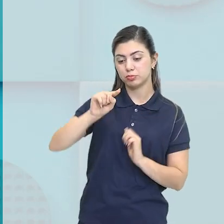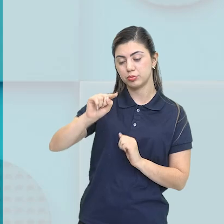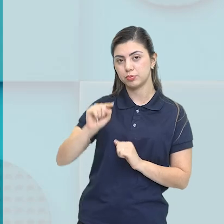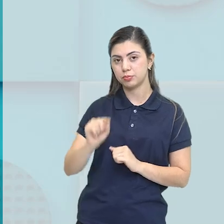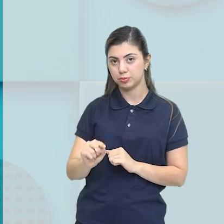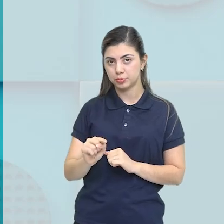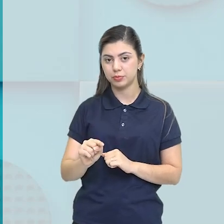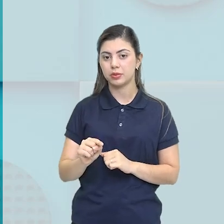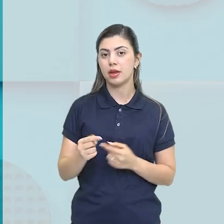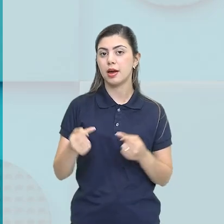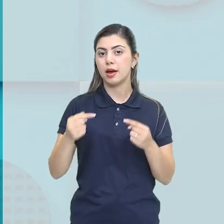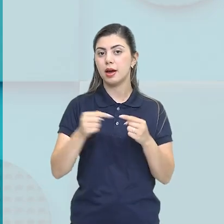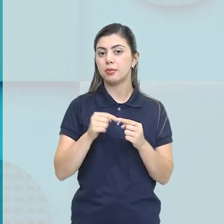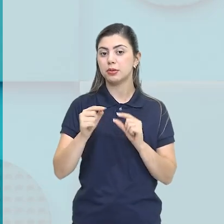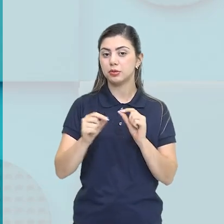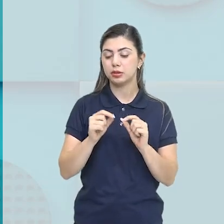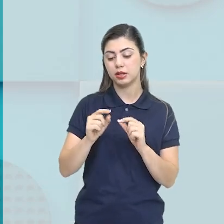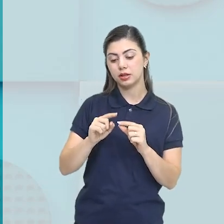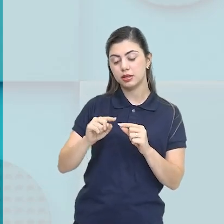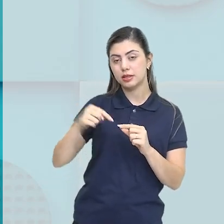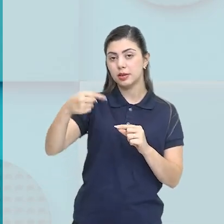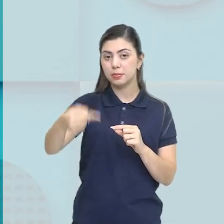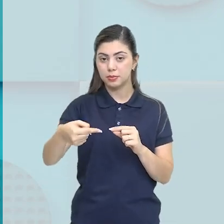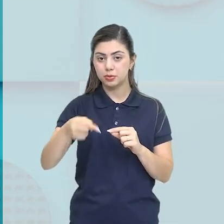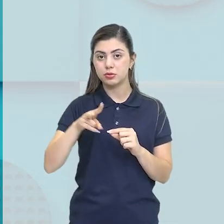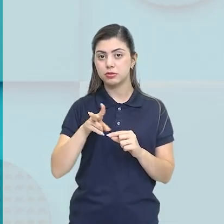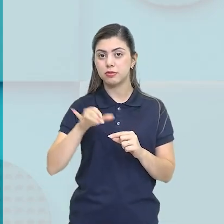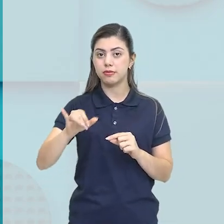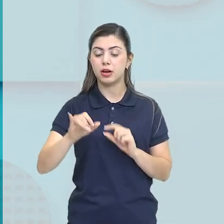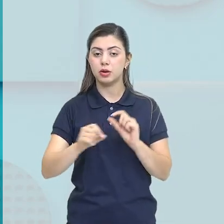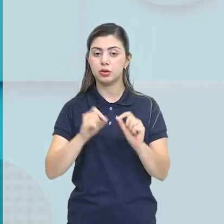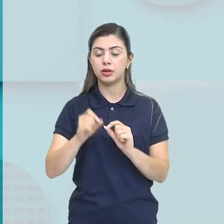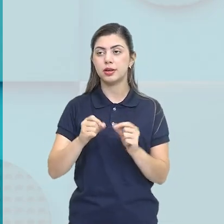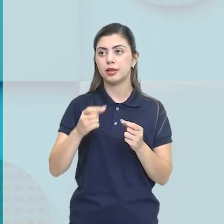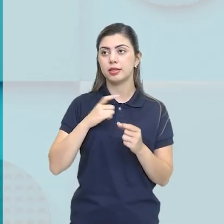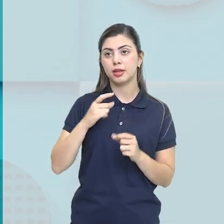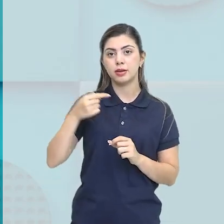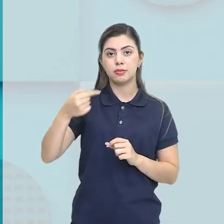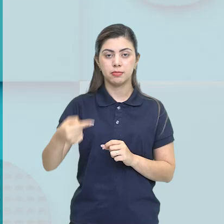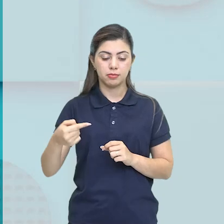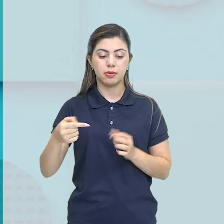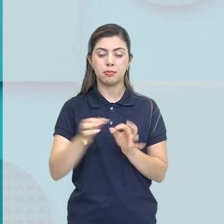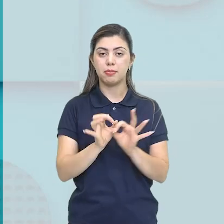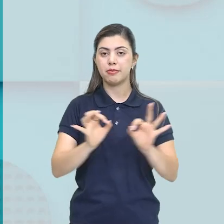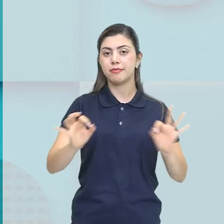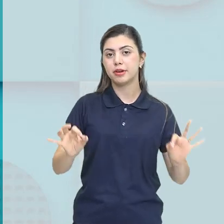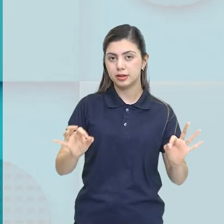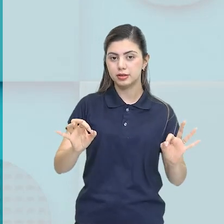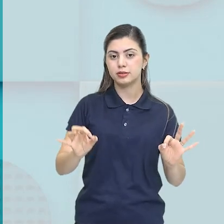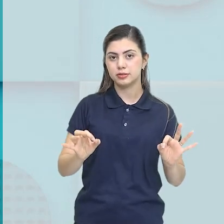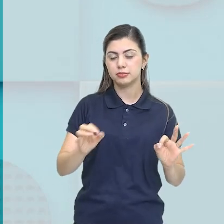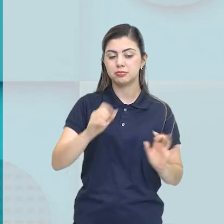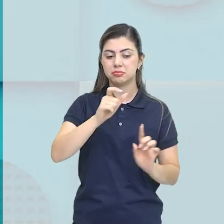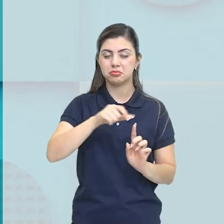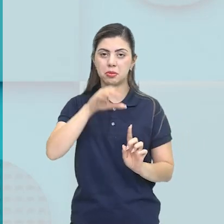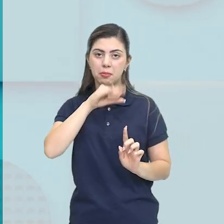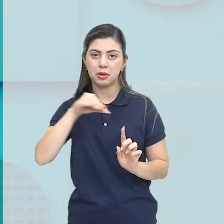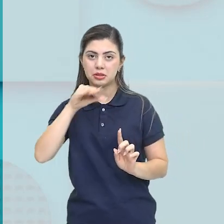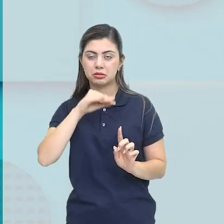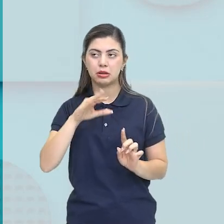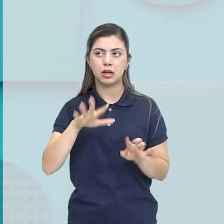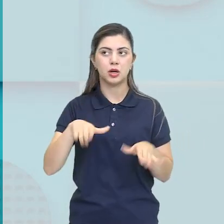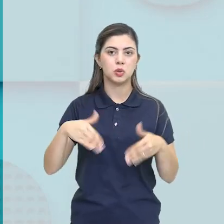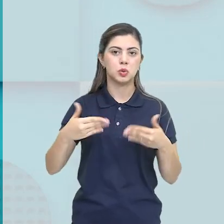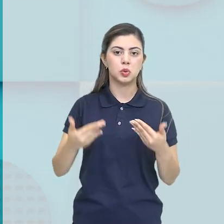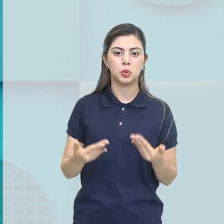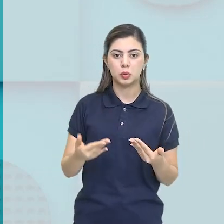indicar, né, que vai vir citar algo, né? Vem uma citação, ou de